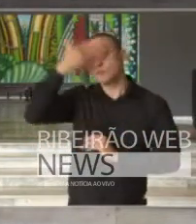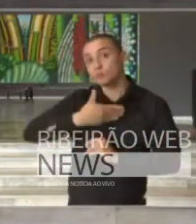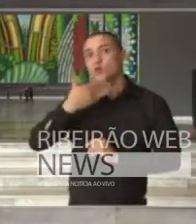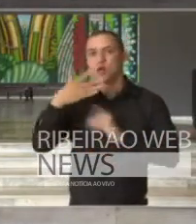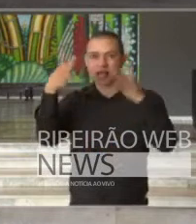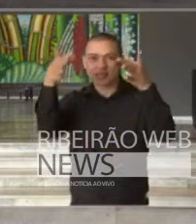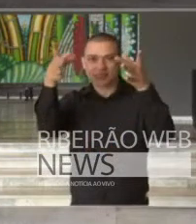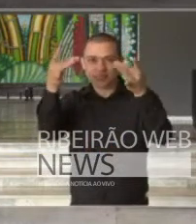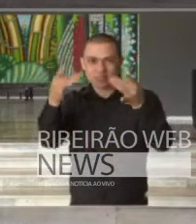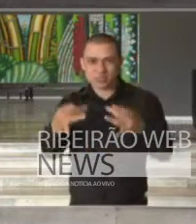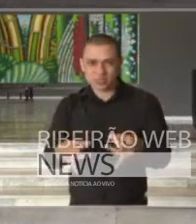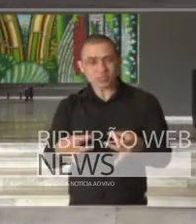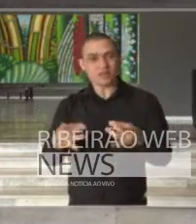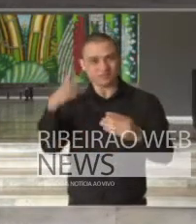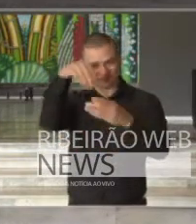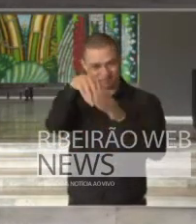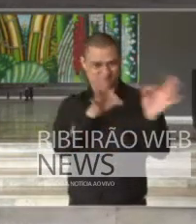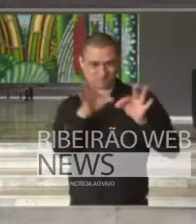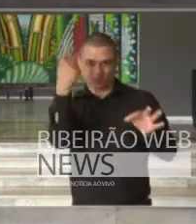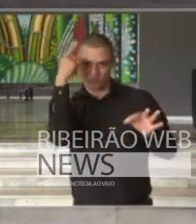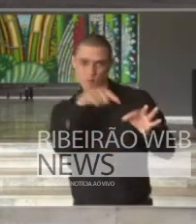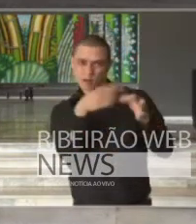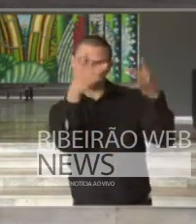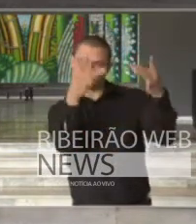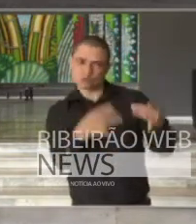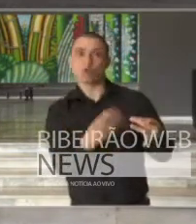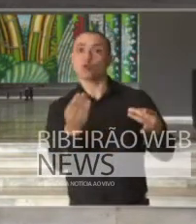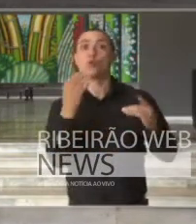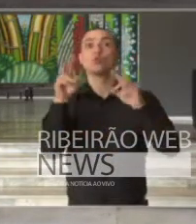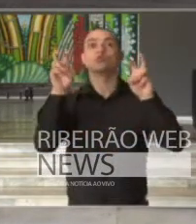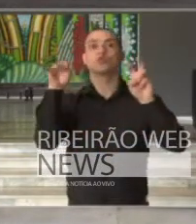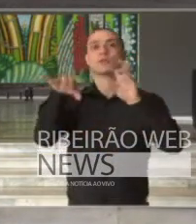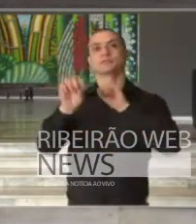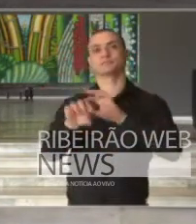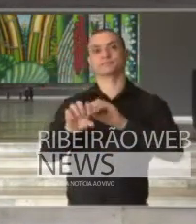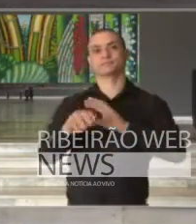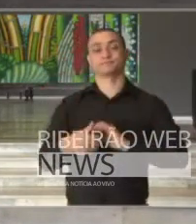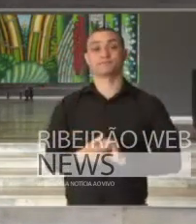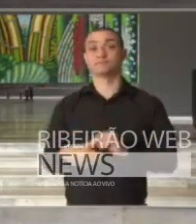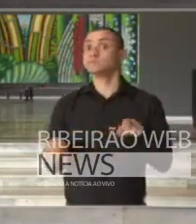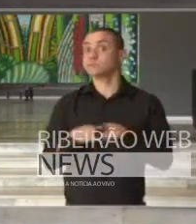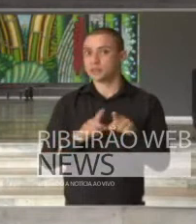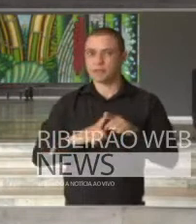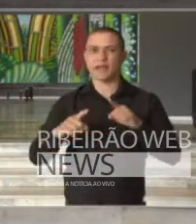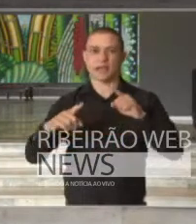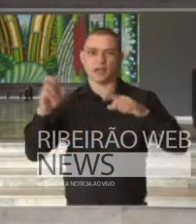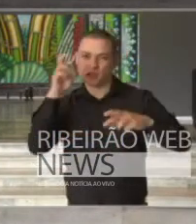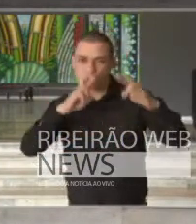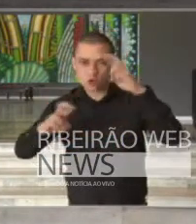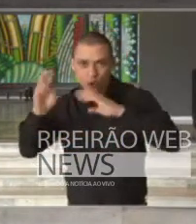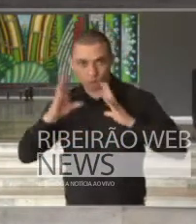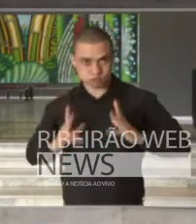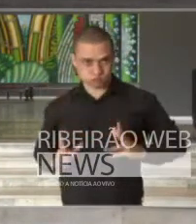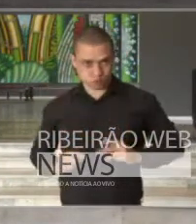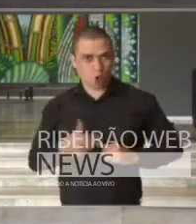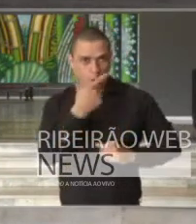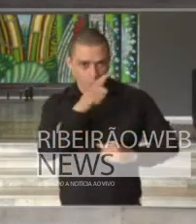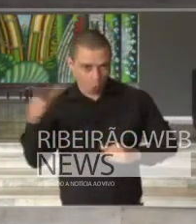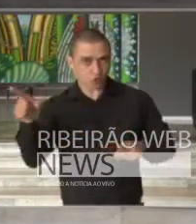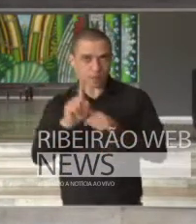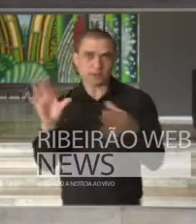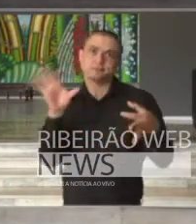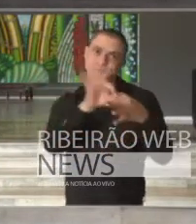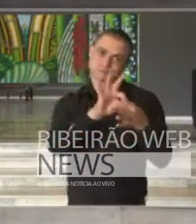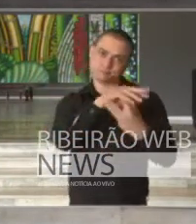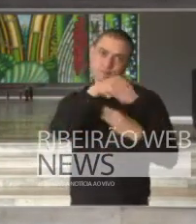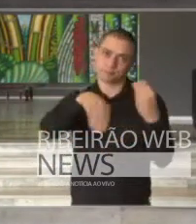do detalhamento dentro do Plano São Paulo no quesito educação. Como também quesito de vigilância sanitária e outros são transversais.